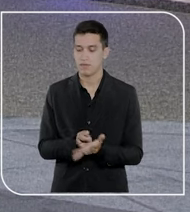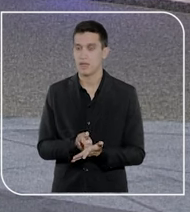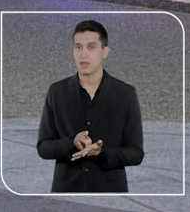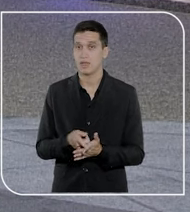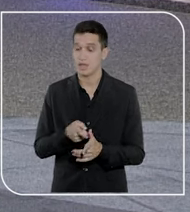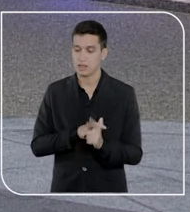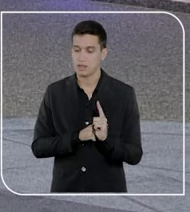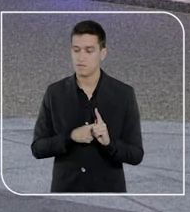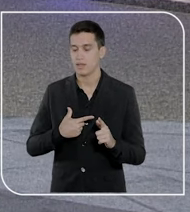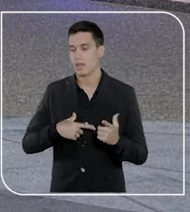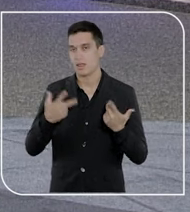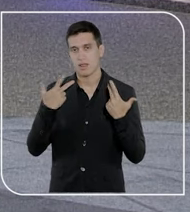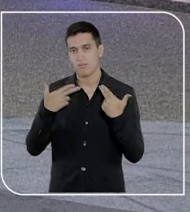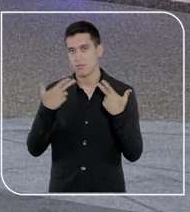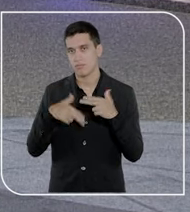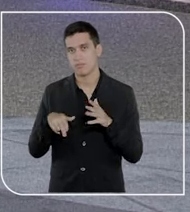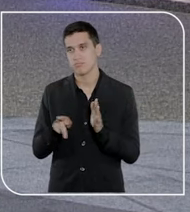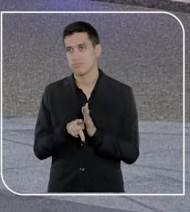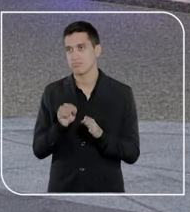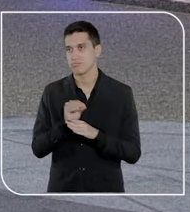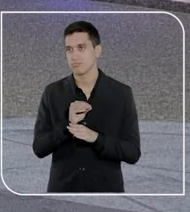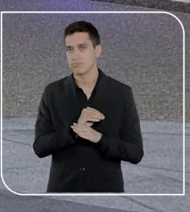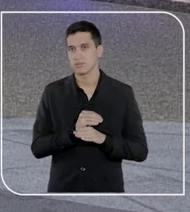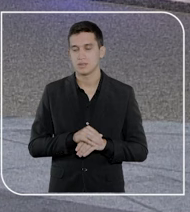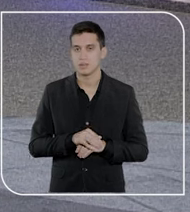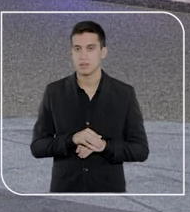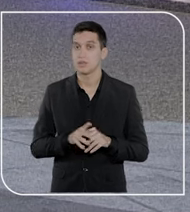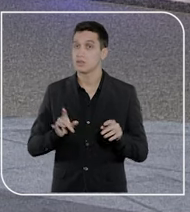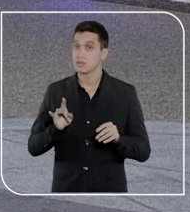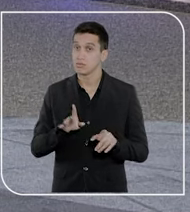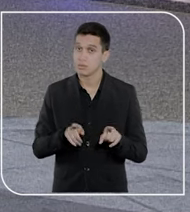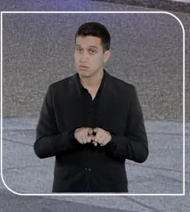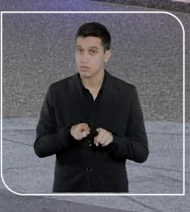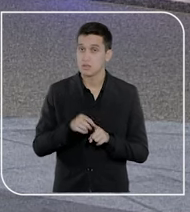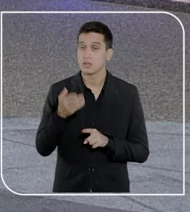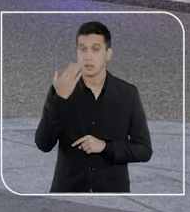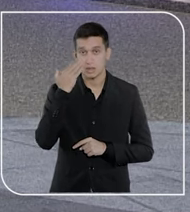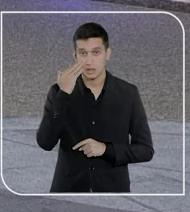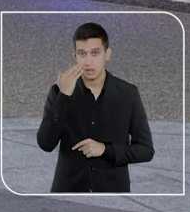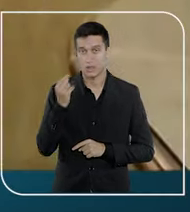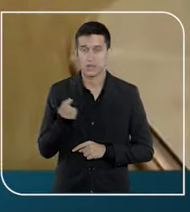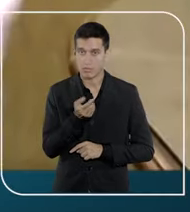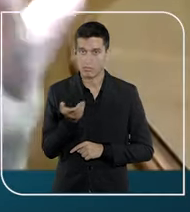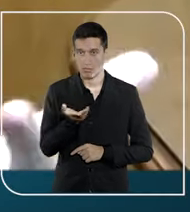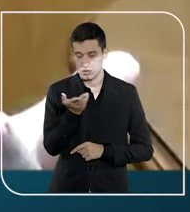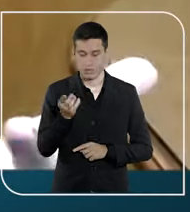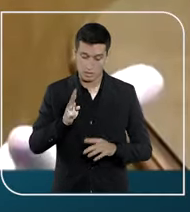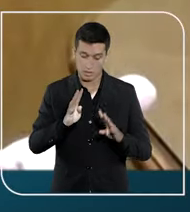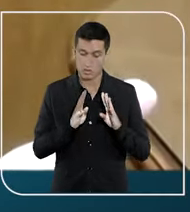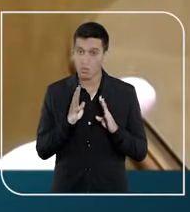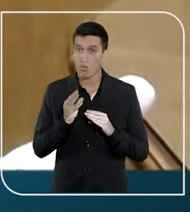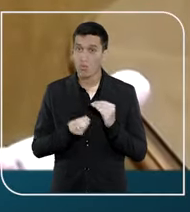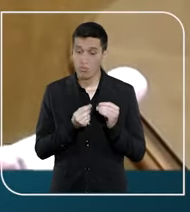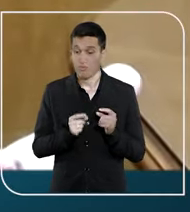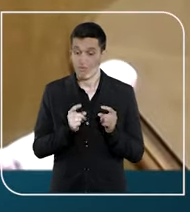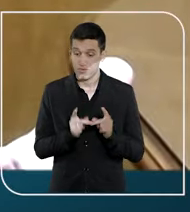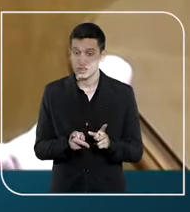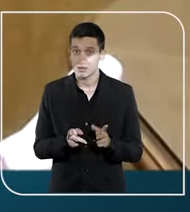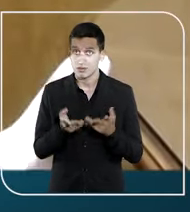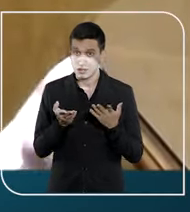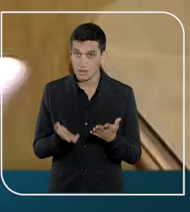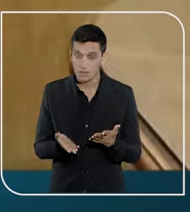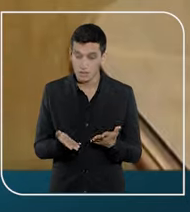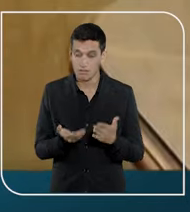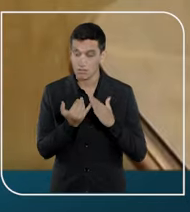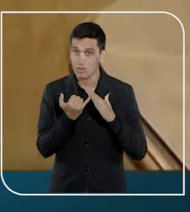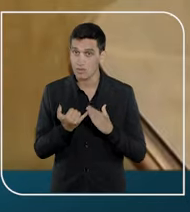alimentar. E só para vocês entenderem, quem está nos assistindo, como é que vende esse bem, né? Eu